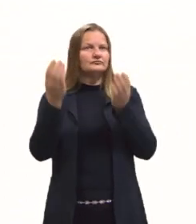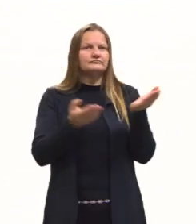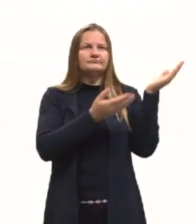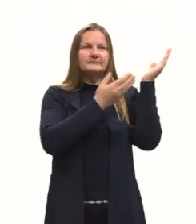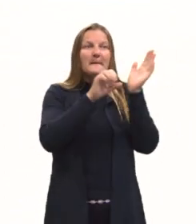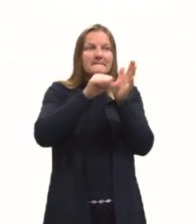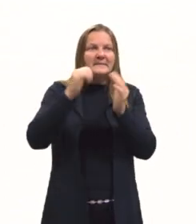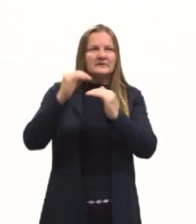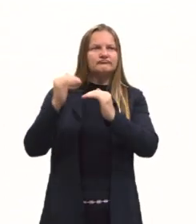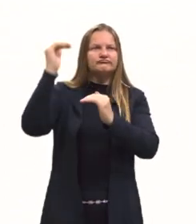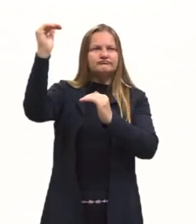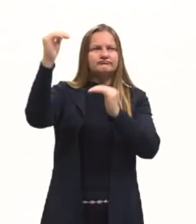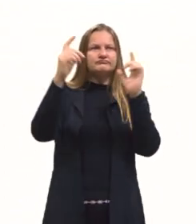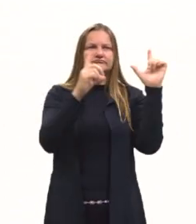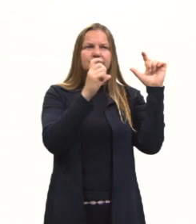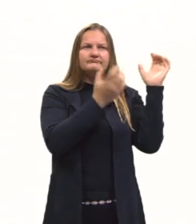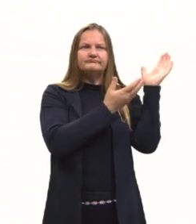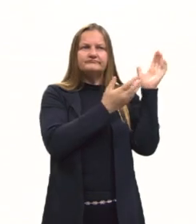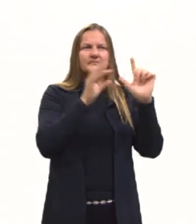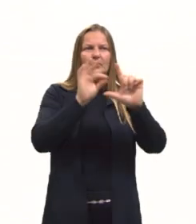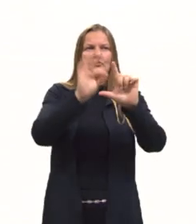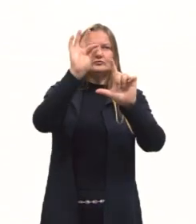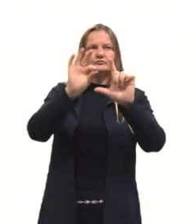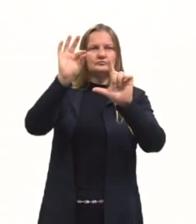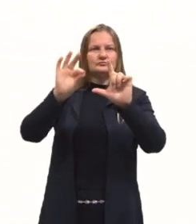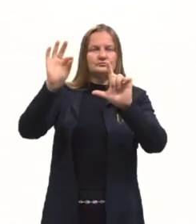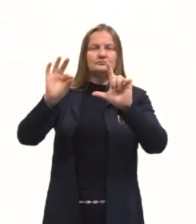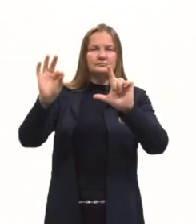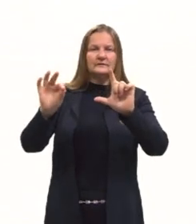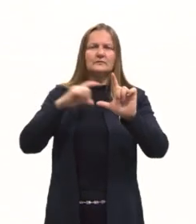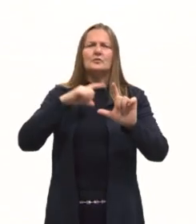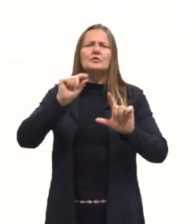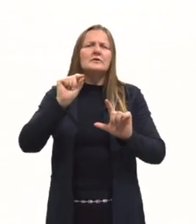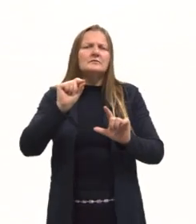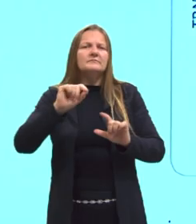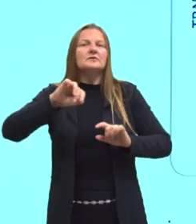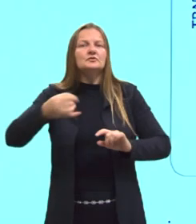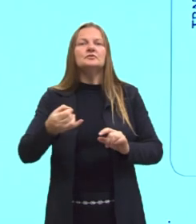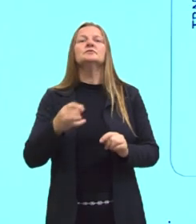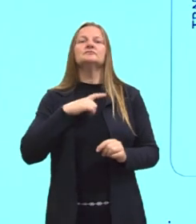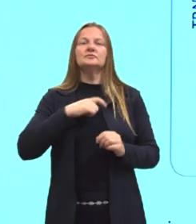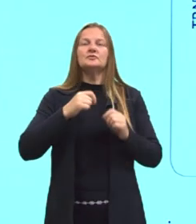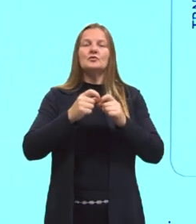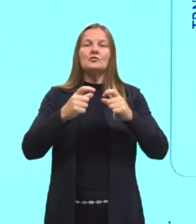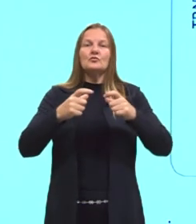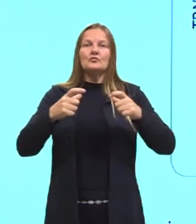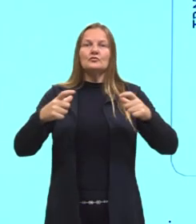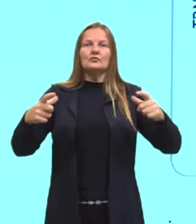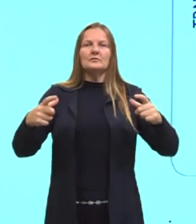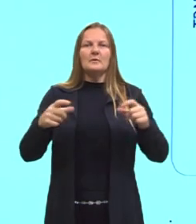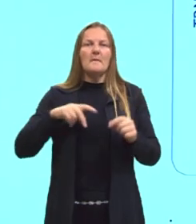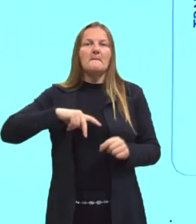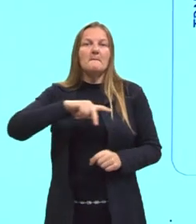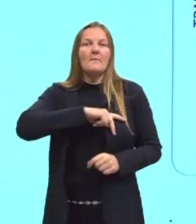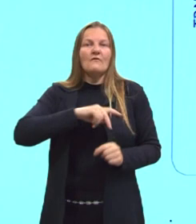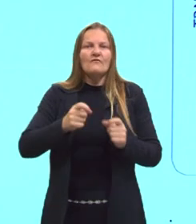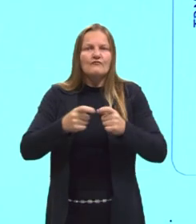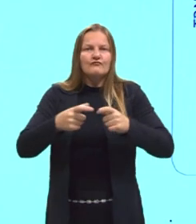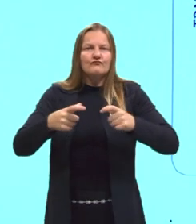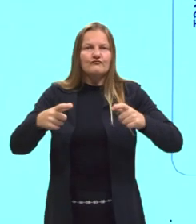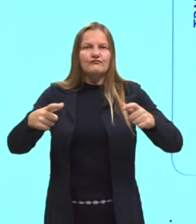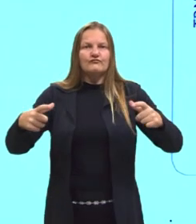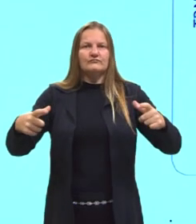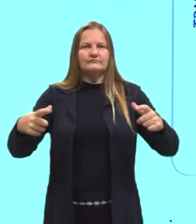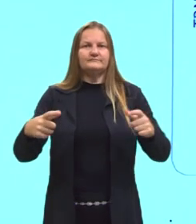aqui de cima que é justamente um um gráfico tá a gurizada é justamente esse crescimento vegetativo é quantidade de